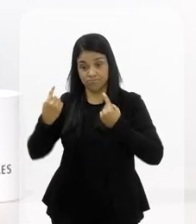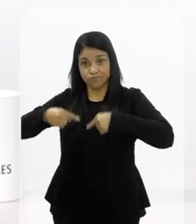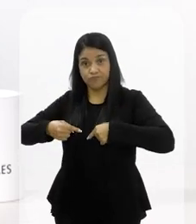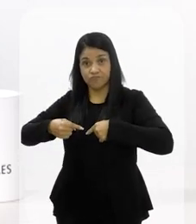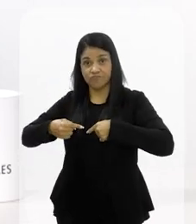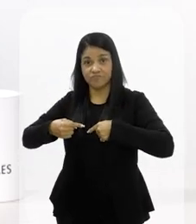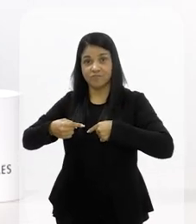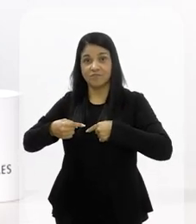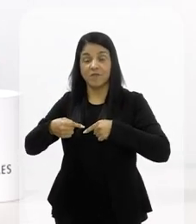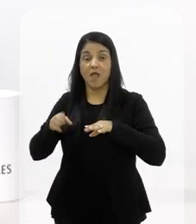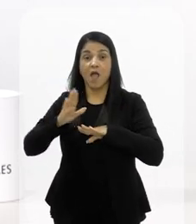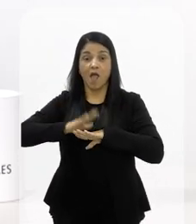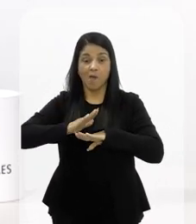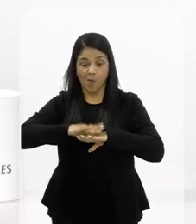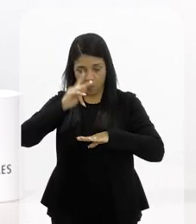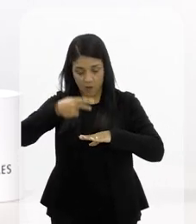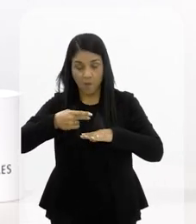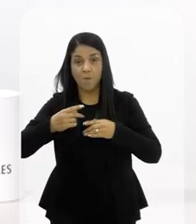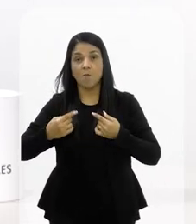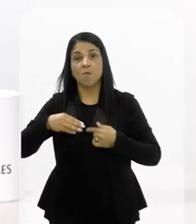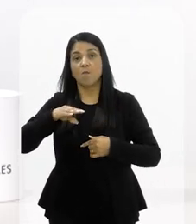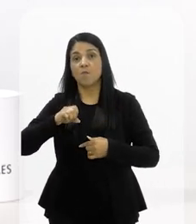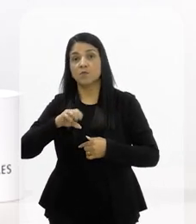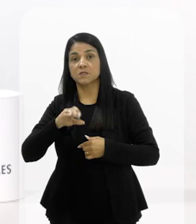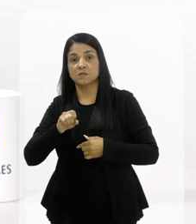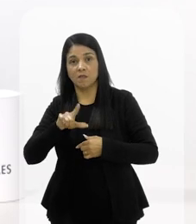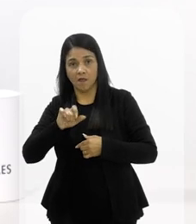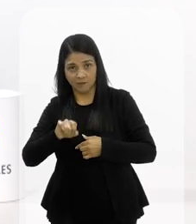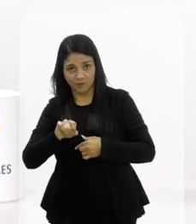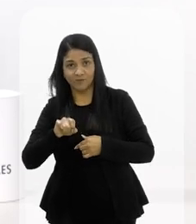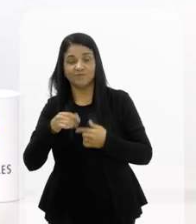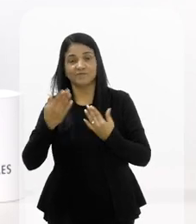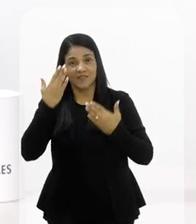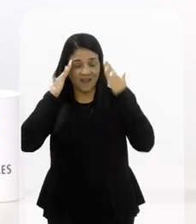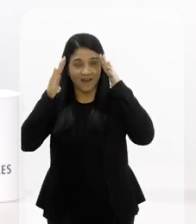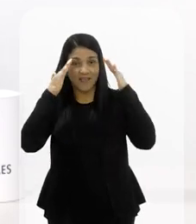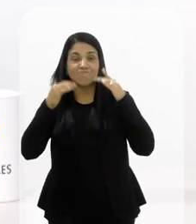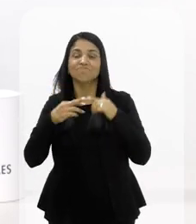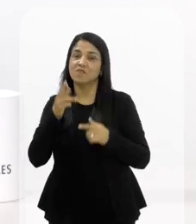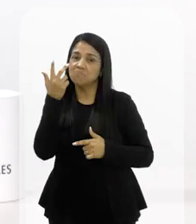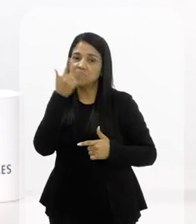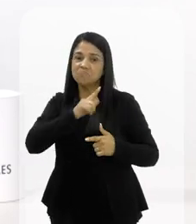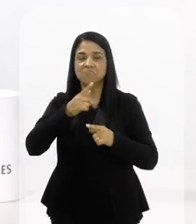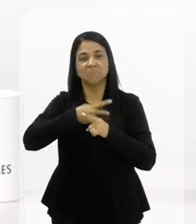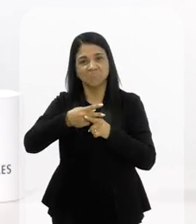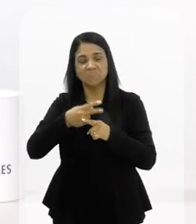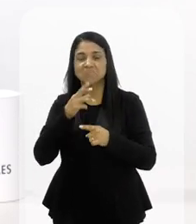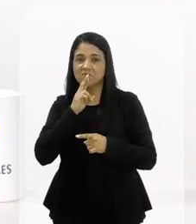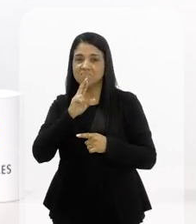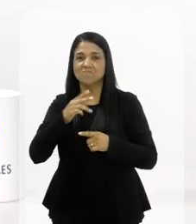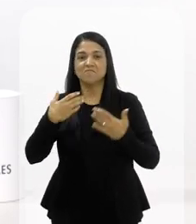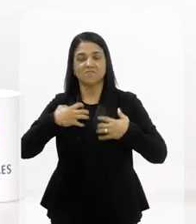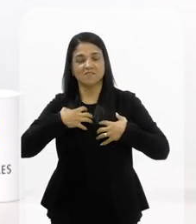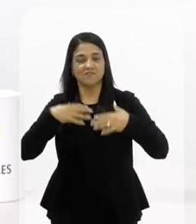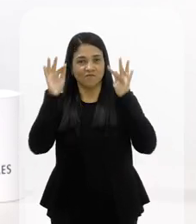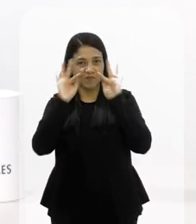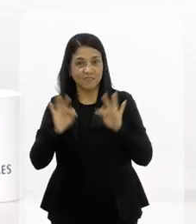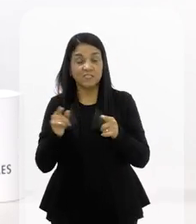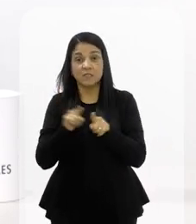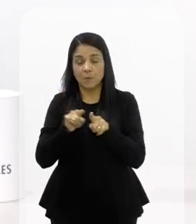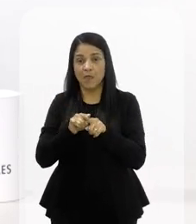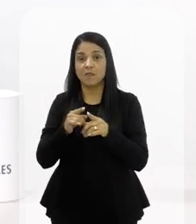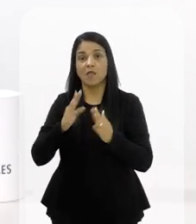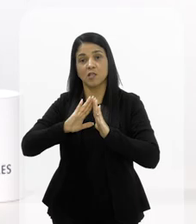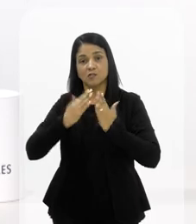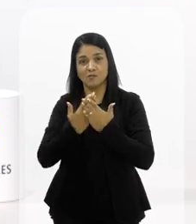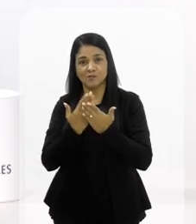13 ela tinha a própria Mocidade Alegre e acho que tivemos êxito eu fiquei muito feliz com o resultado E você fez uma passagem também